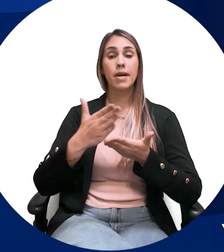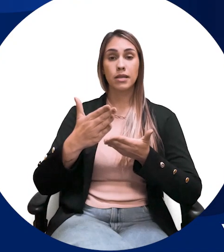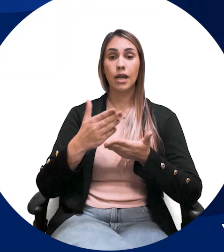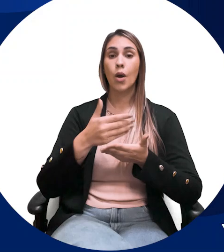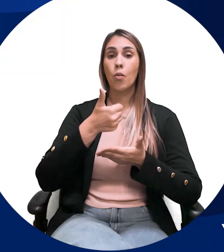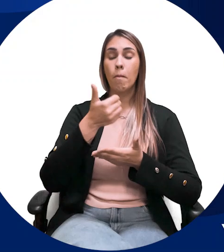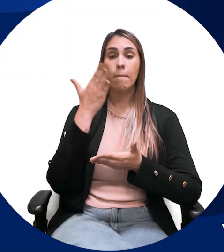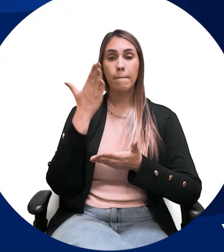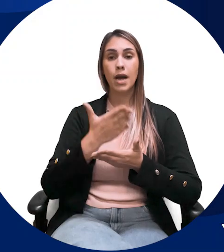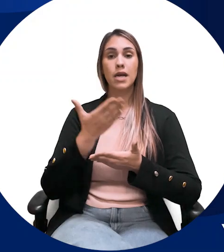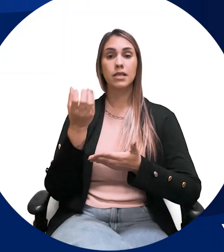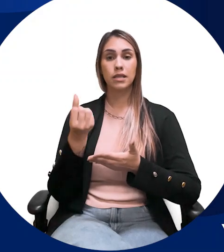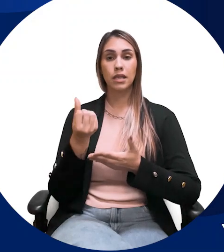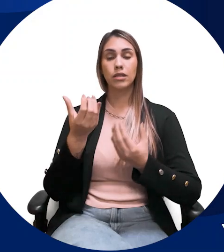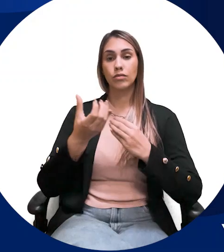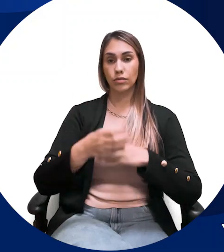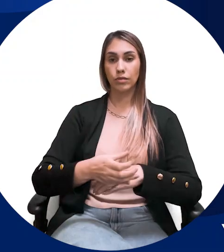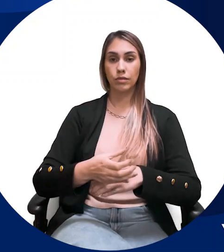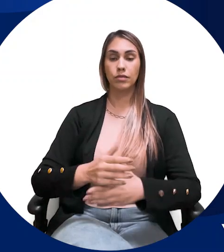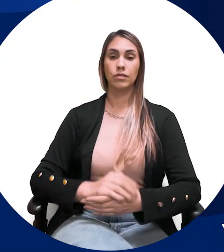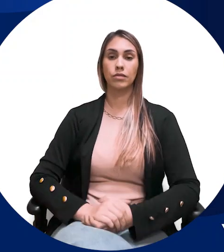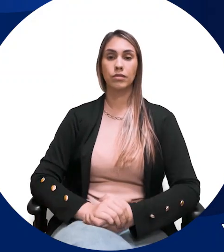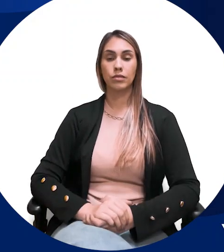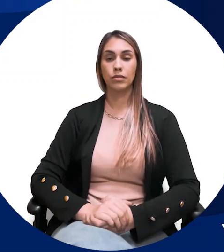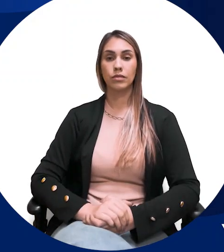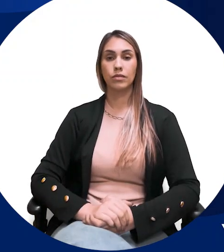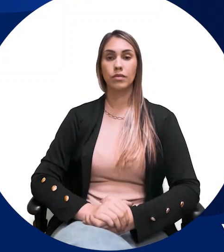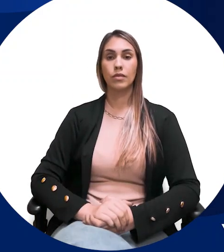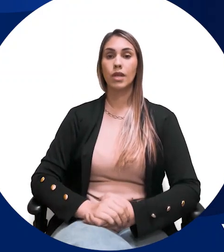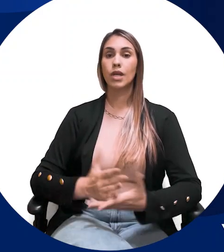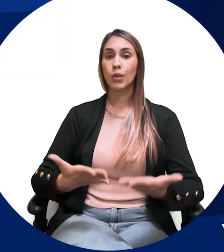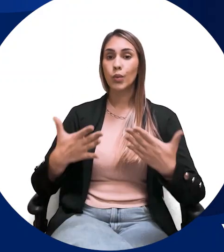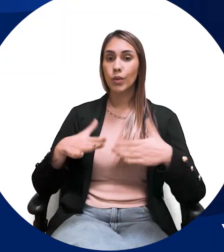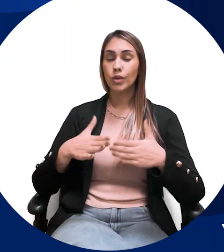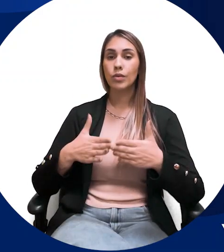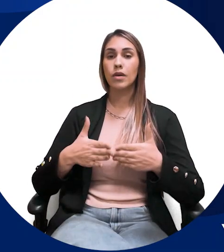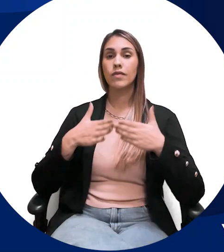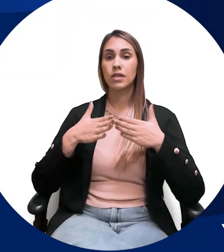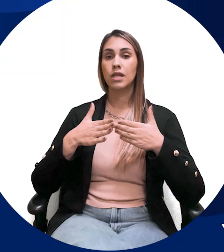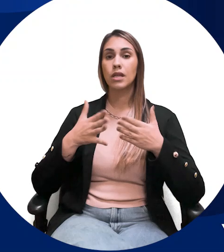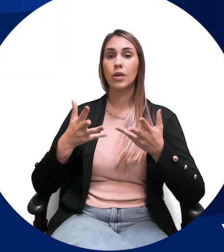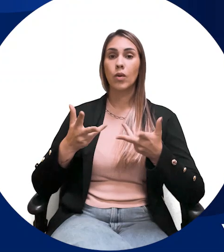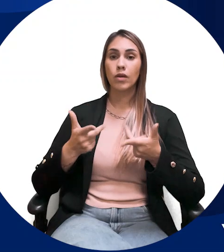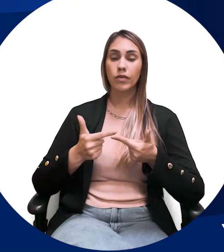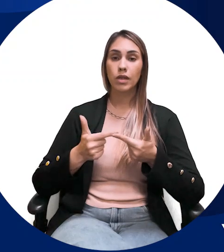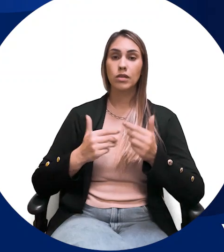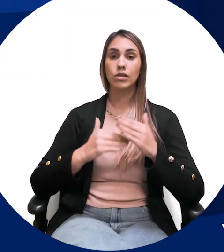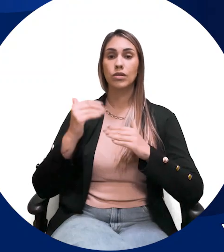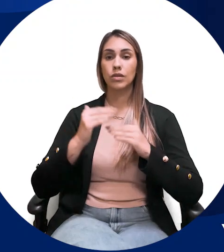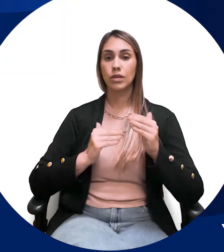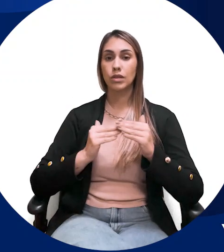excederá 1/6 do quadro de servidores efetivos e estabilizados, incluindo os servidores afastados em